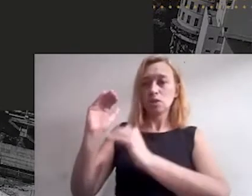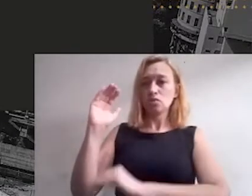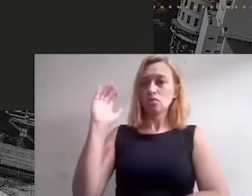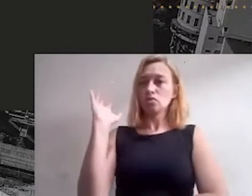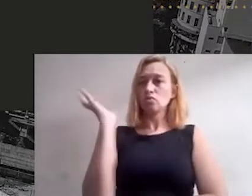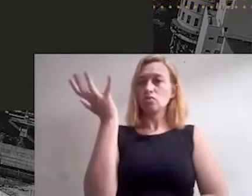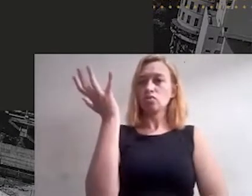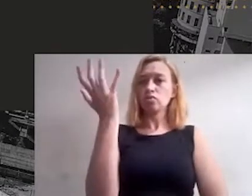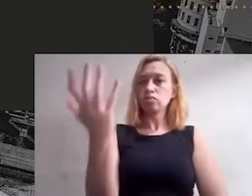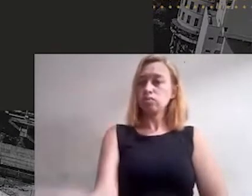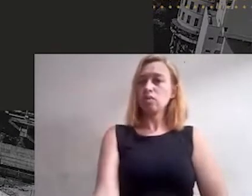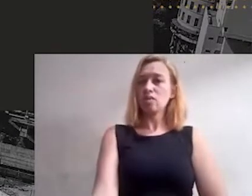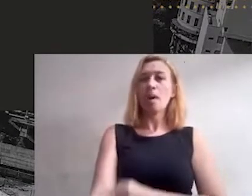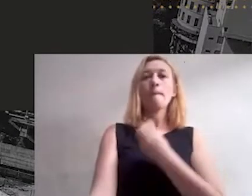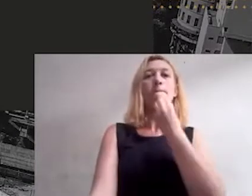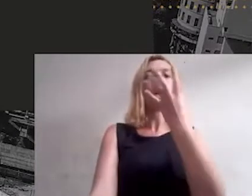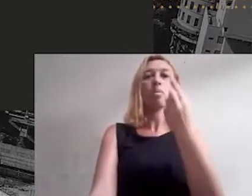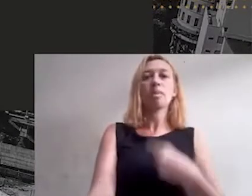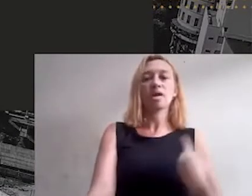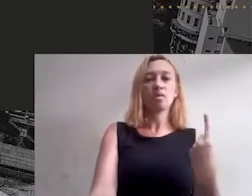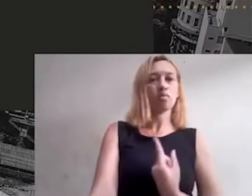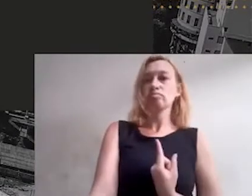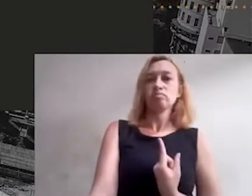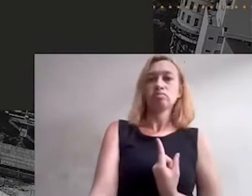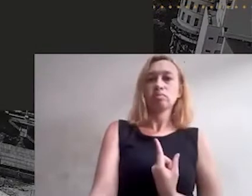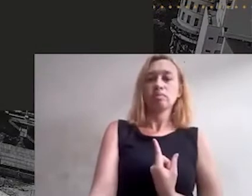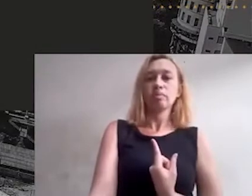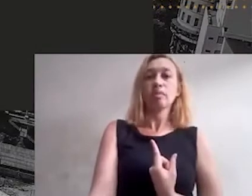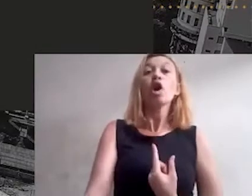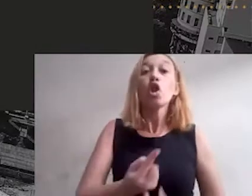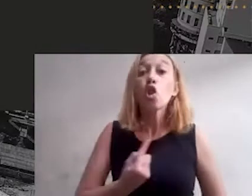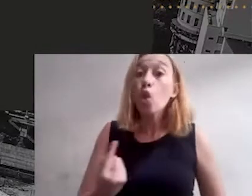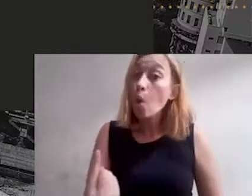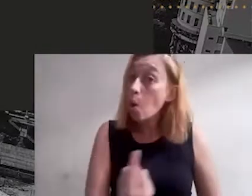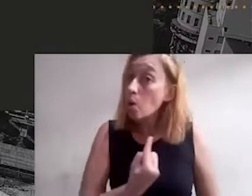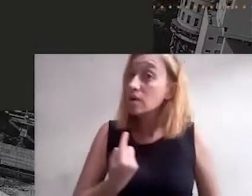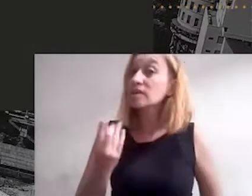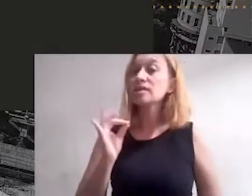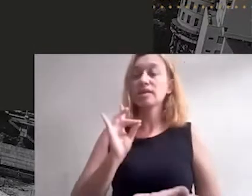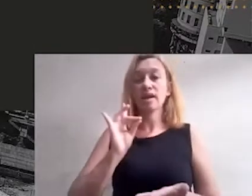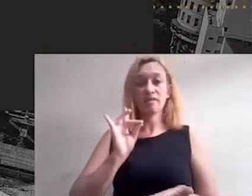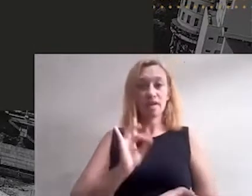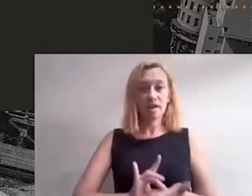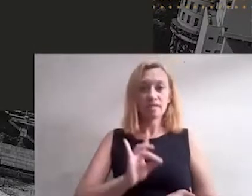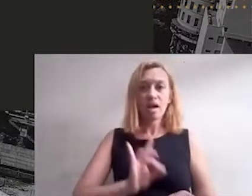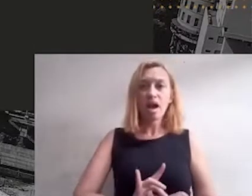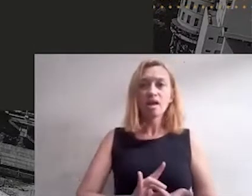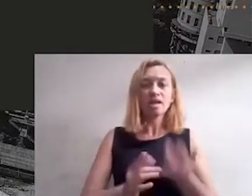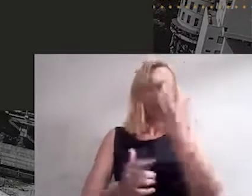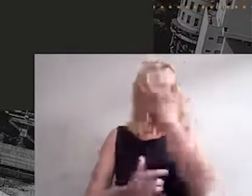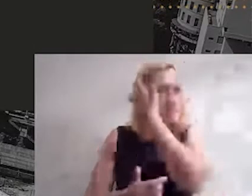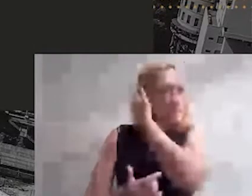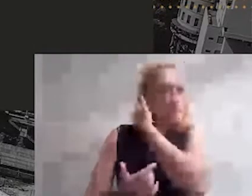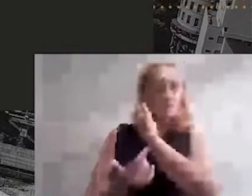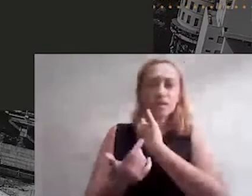nós. Nós, na verdade, não deveríamos